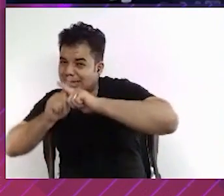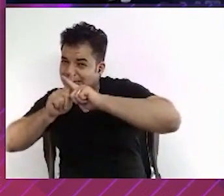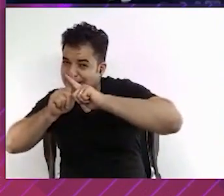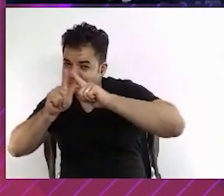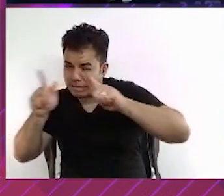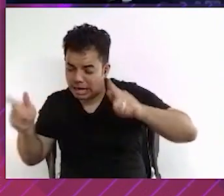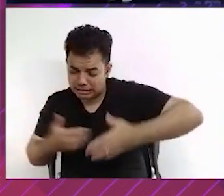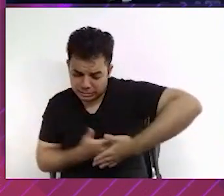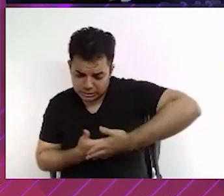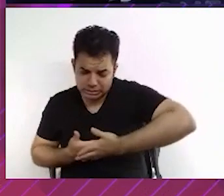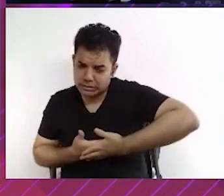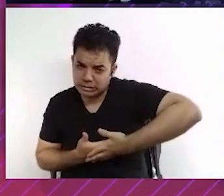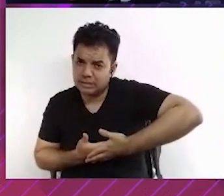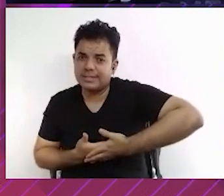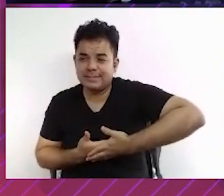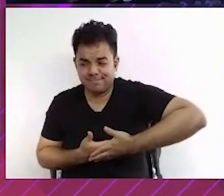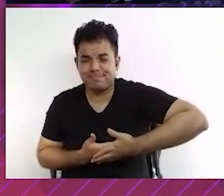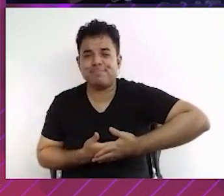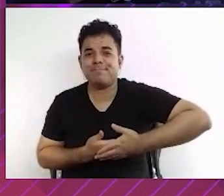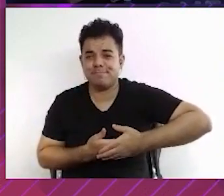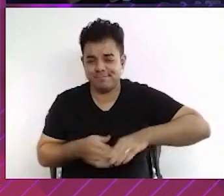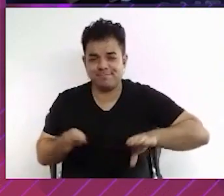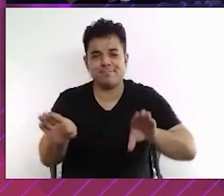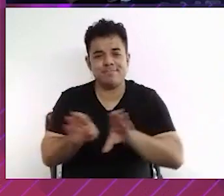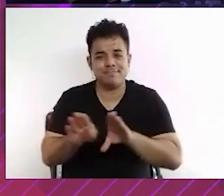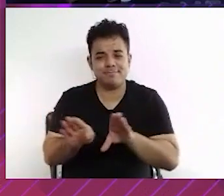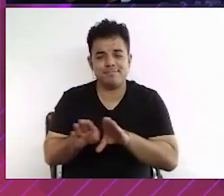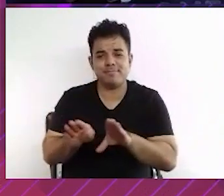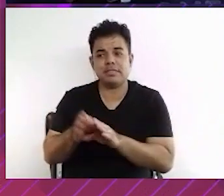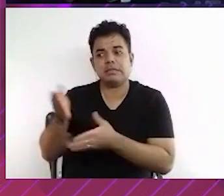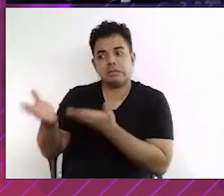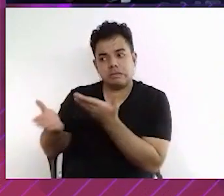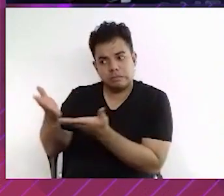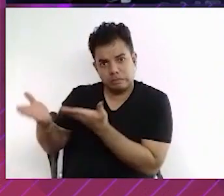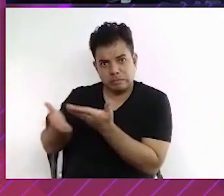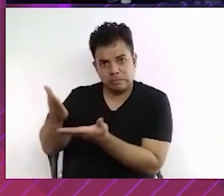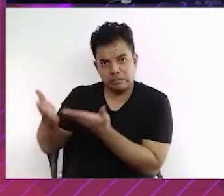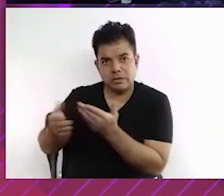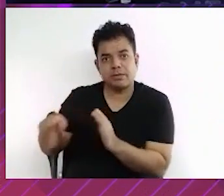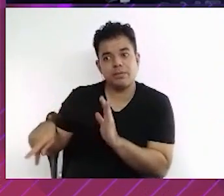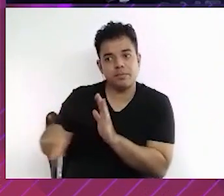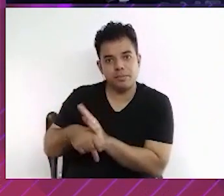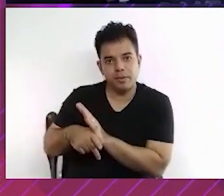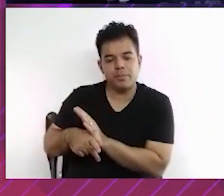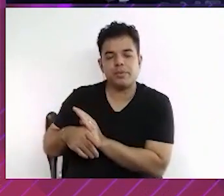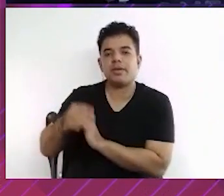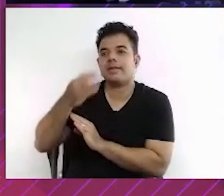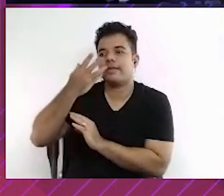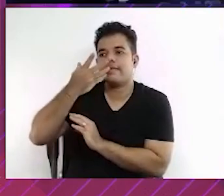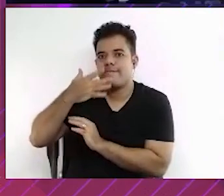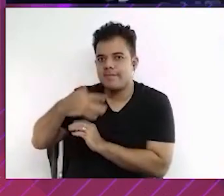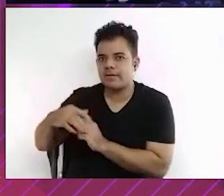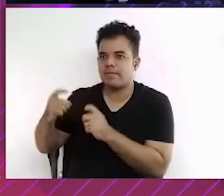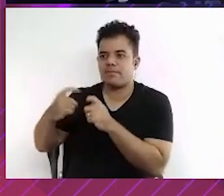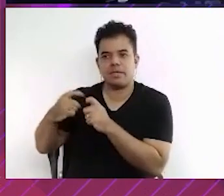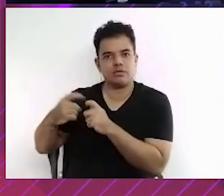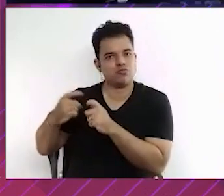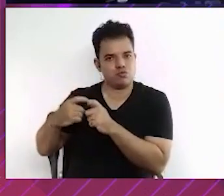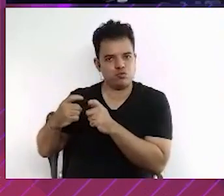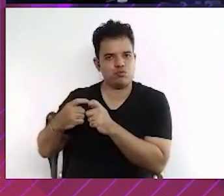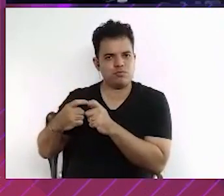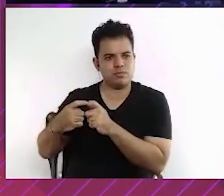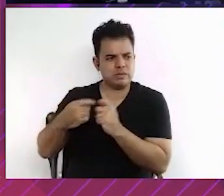em estado grave, eles vão estar na terapia intensiva pediátrica. E essa diferenciação